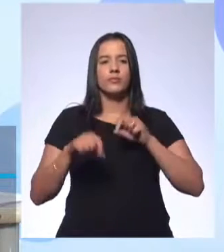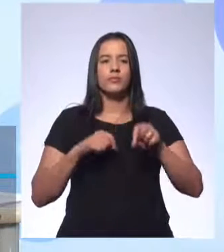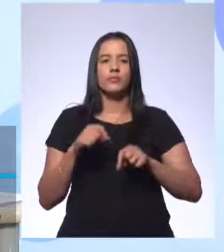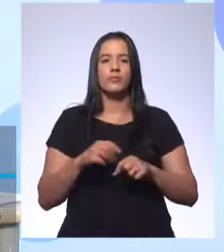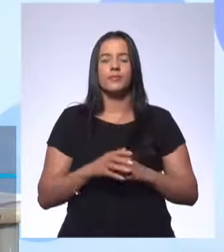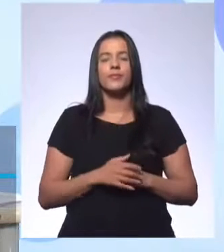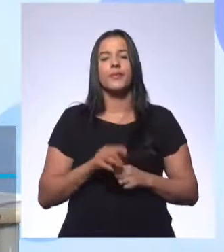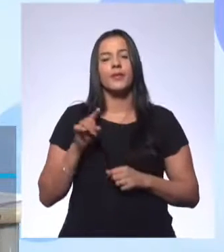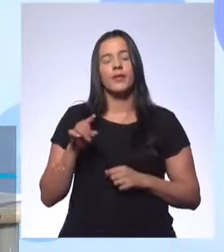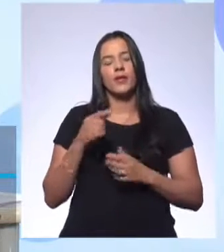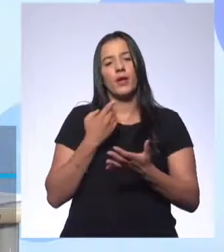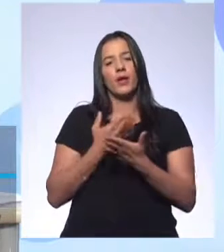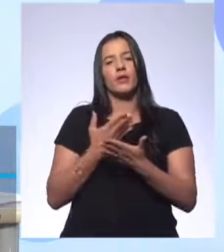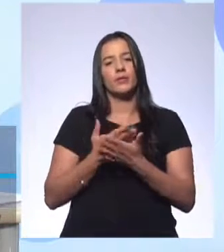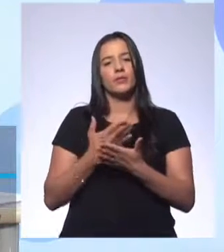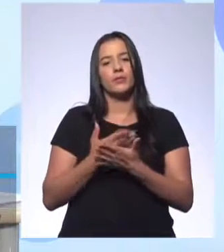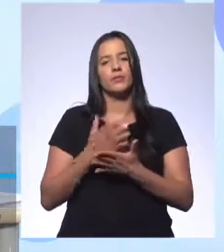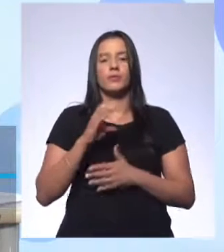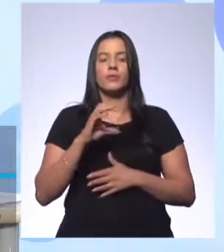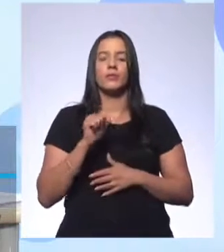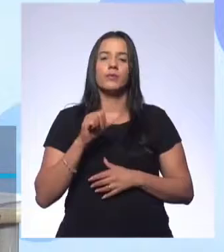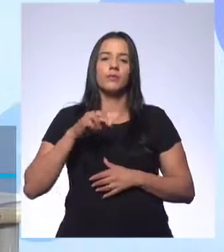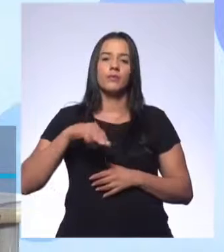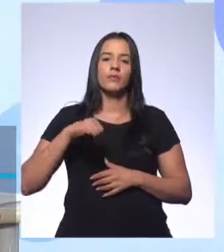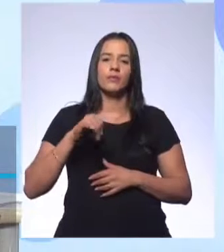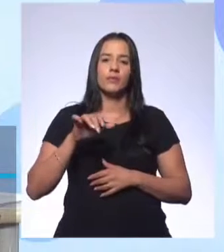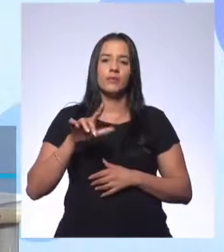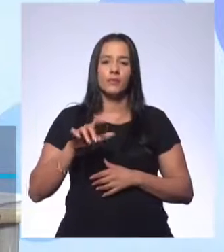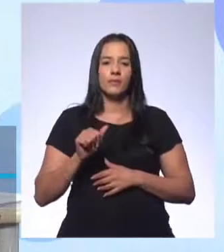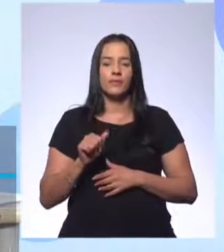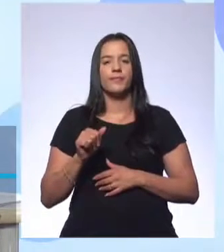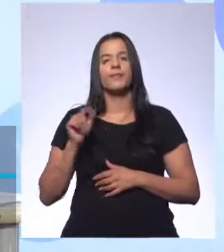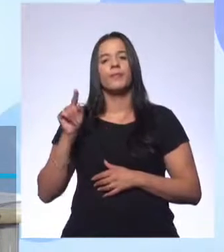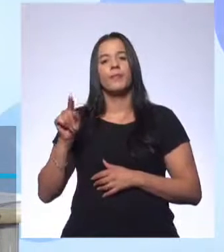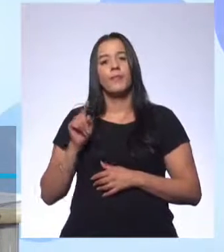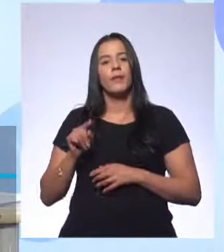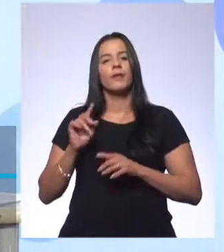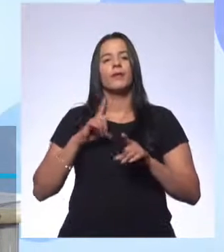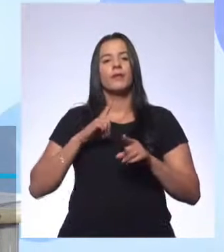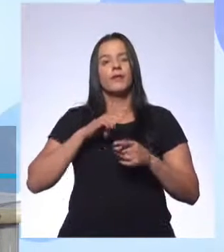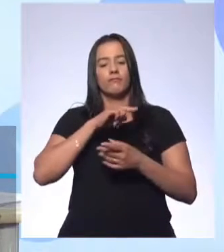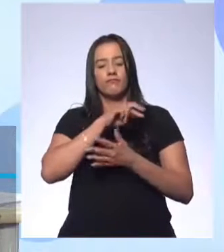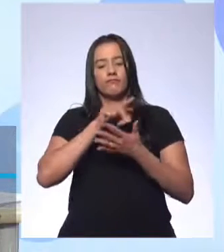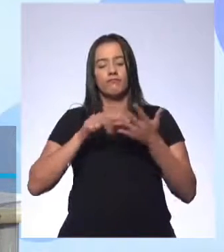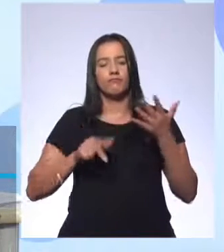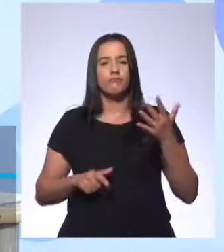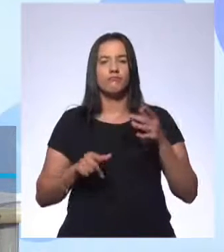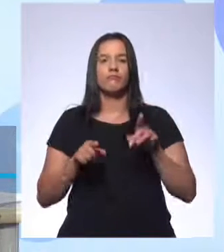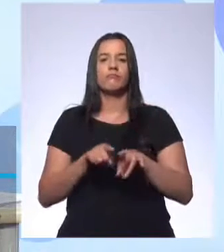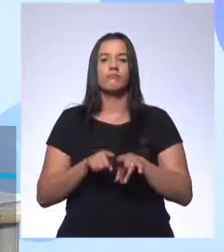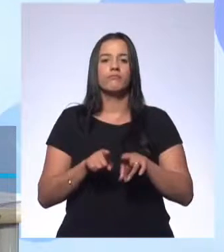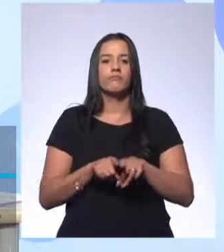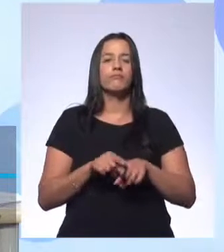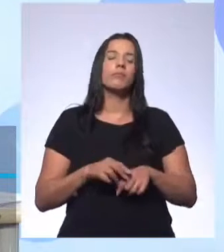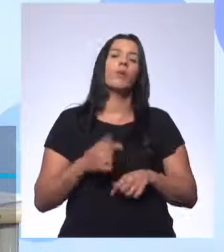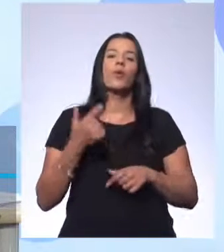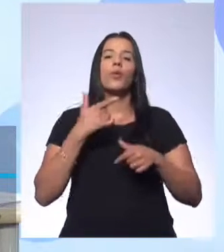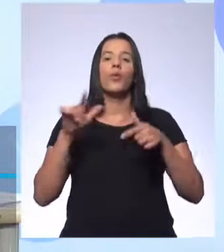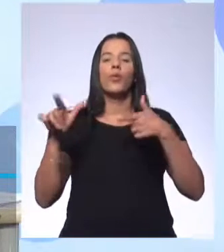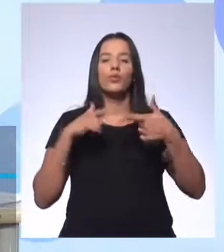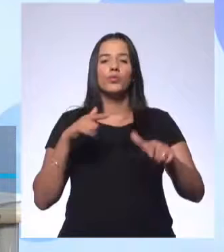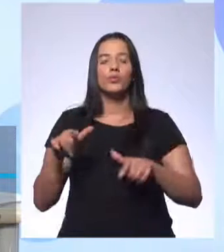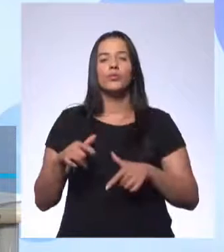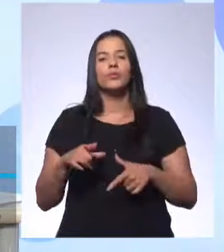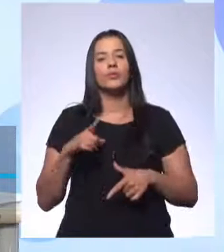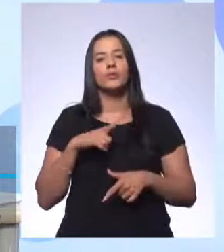ó. Aluna Camille. O Sol é composto principalmente pelos elementos hidrogênio e hélio, mas também possui outros